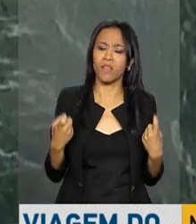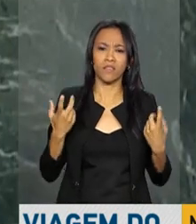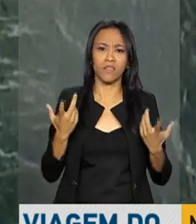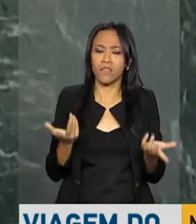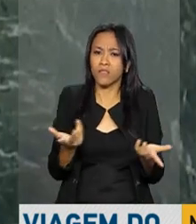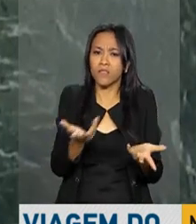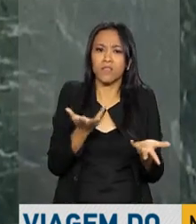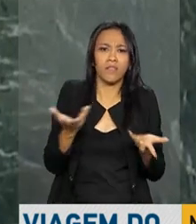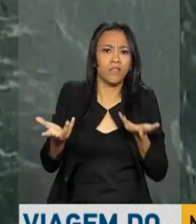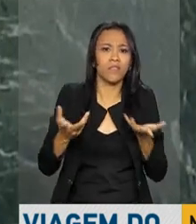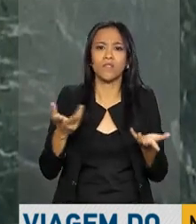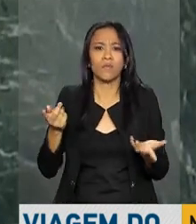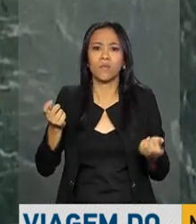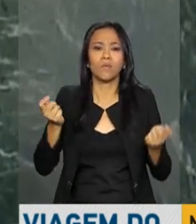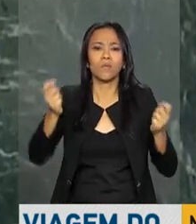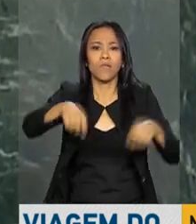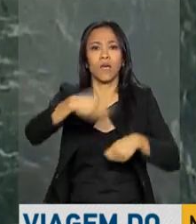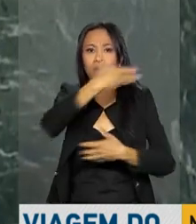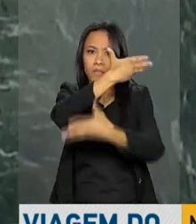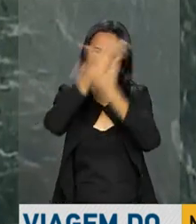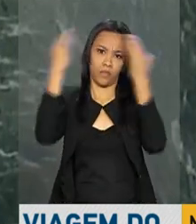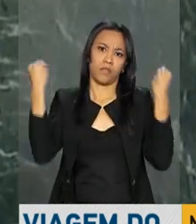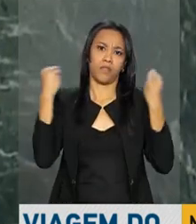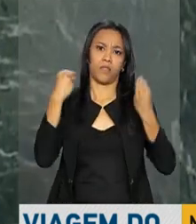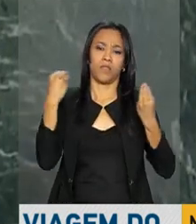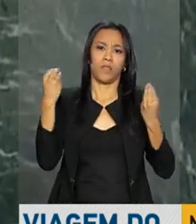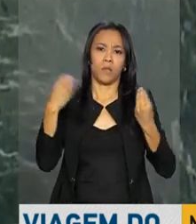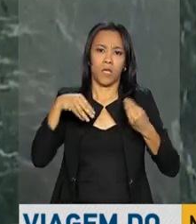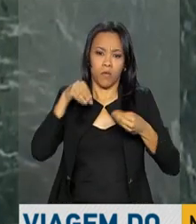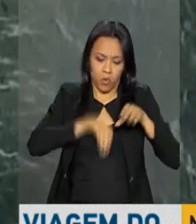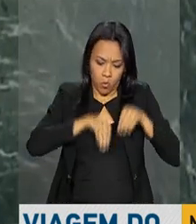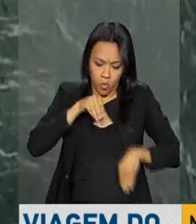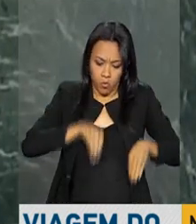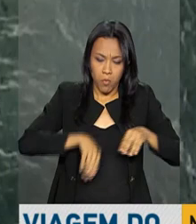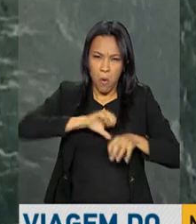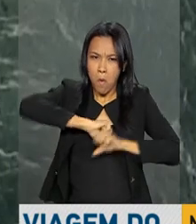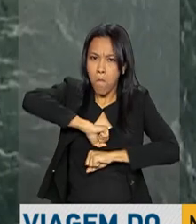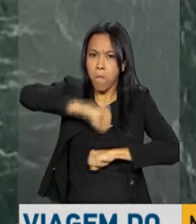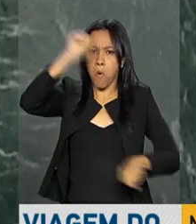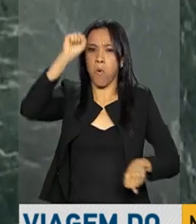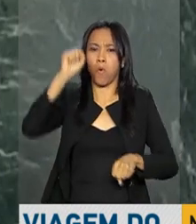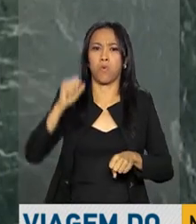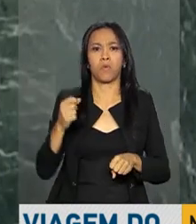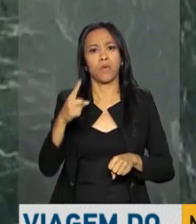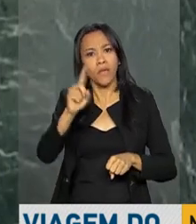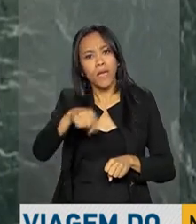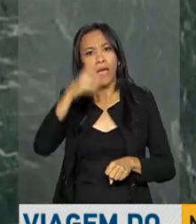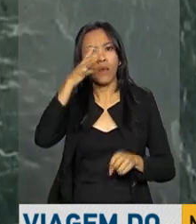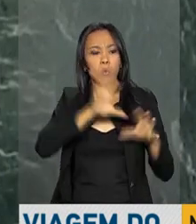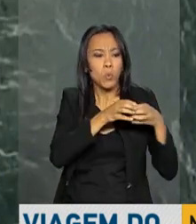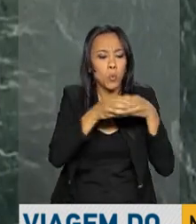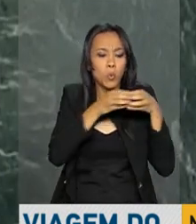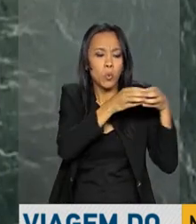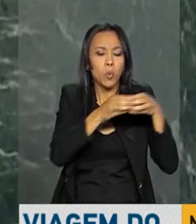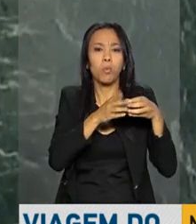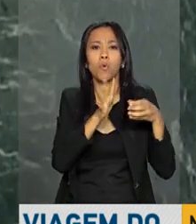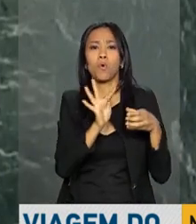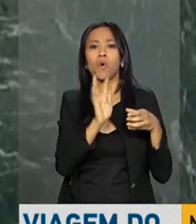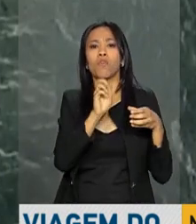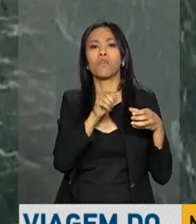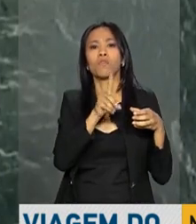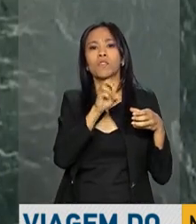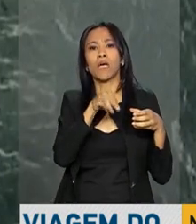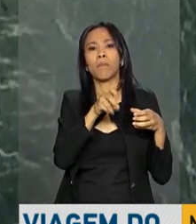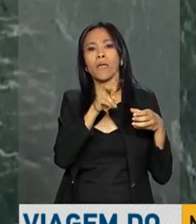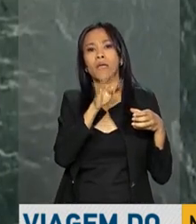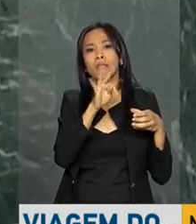deixam esquecer o mal do terrorismo. É mal que se alimenta dos fundamentalismos e da exclusão, a